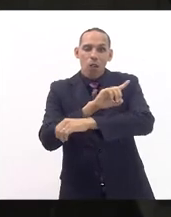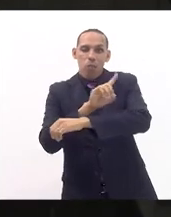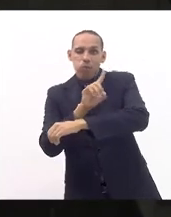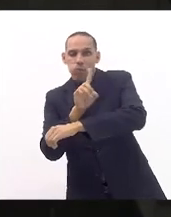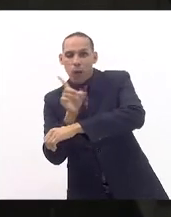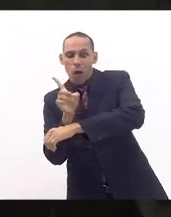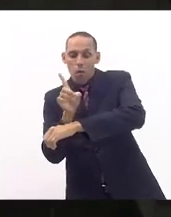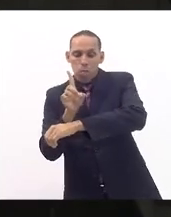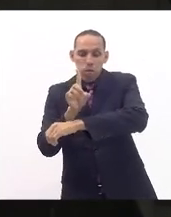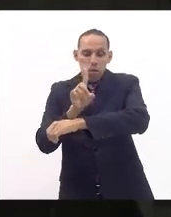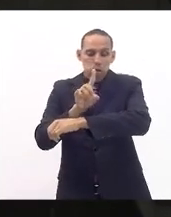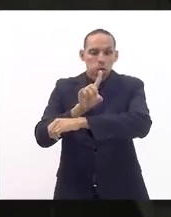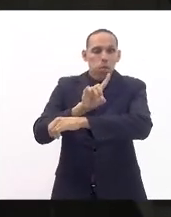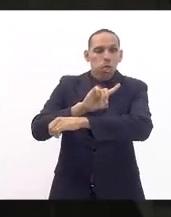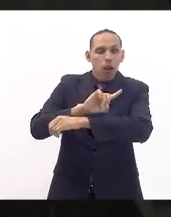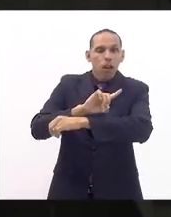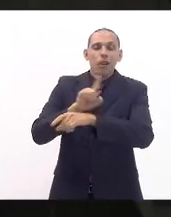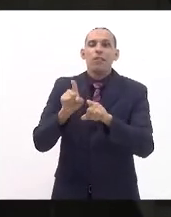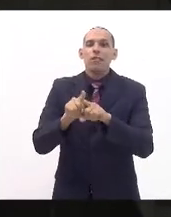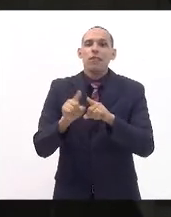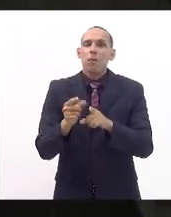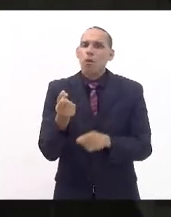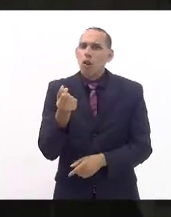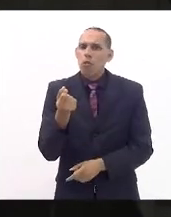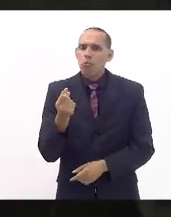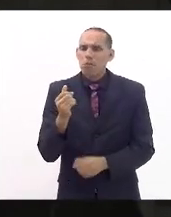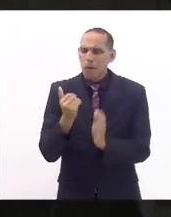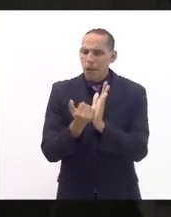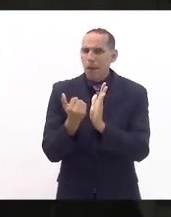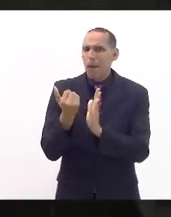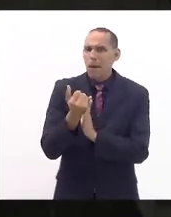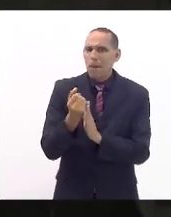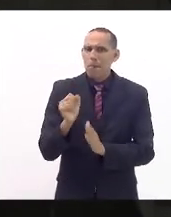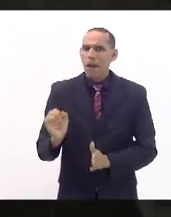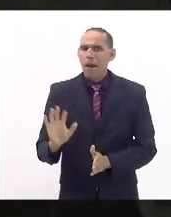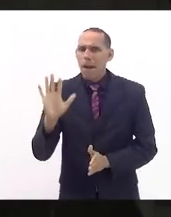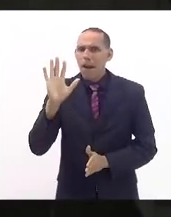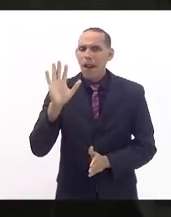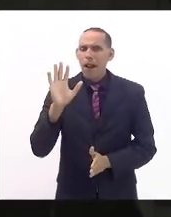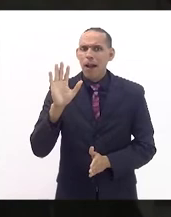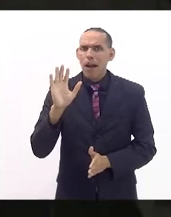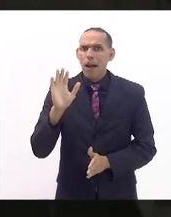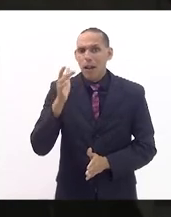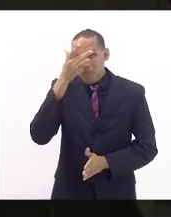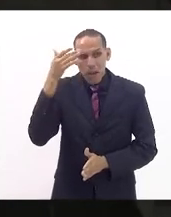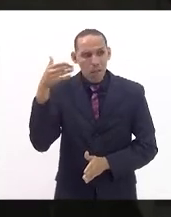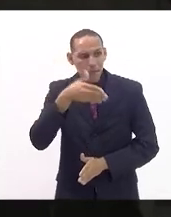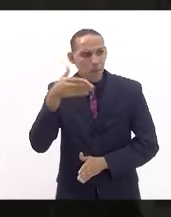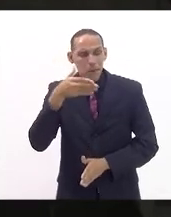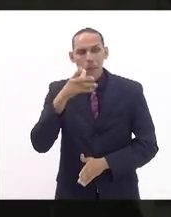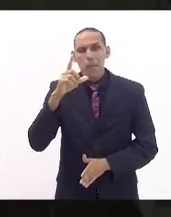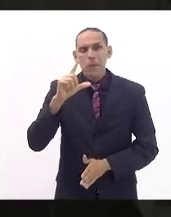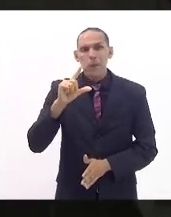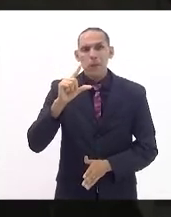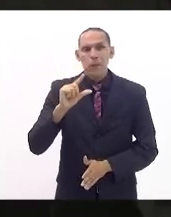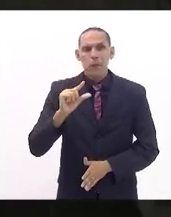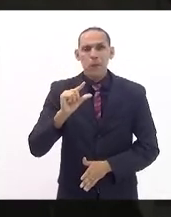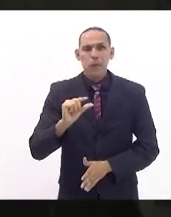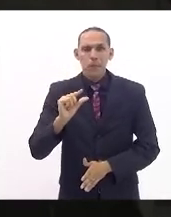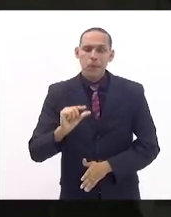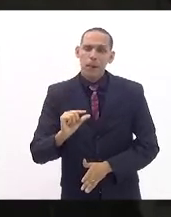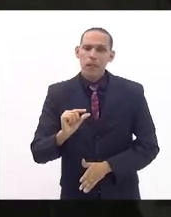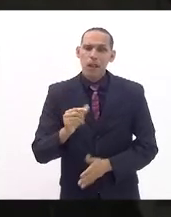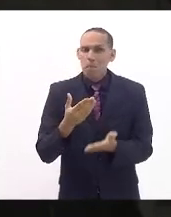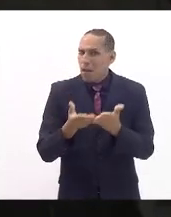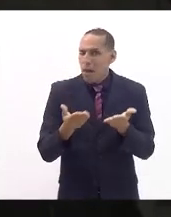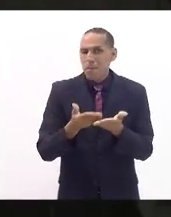a tarifa alta, sujeita a reajustamento, vai perdendo passageiro. E quanto mais